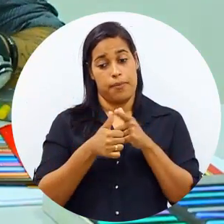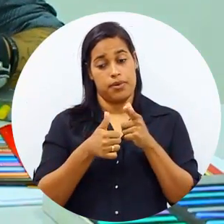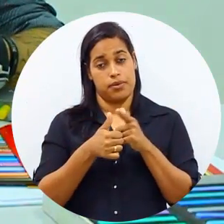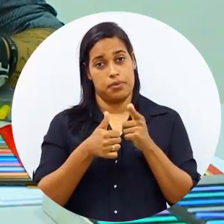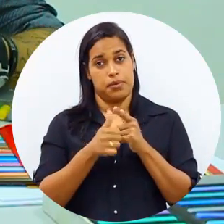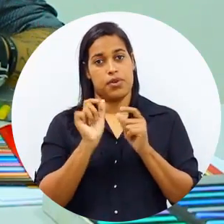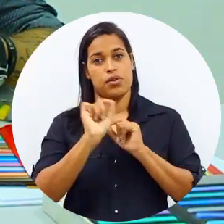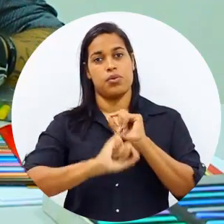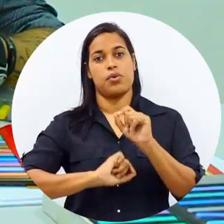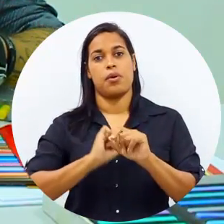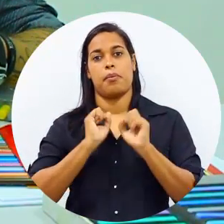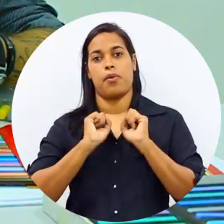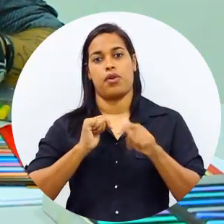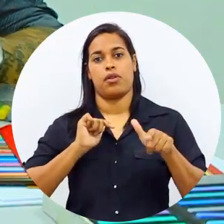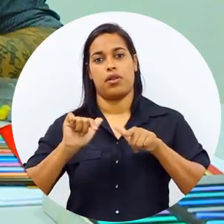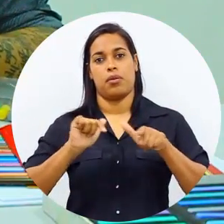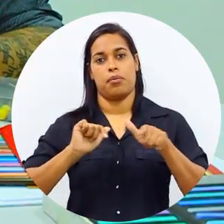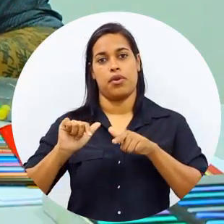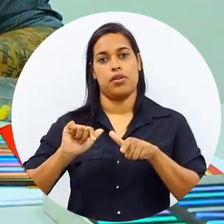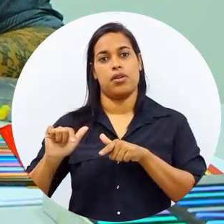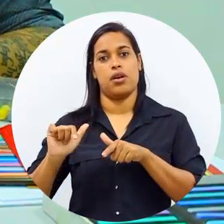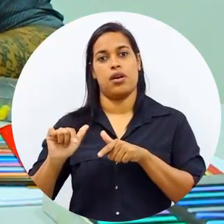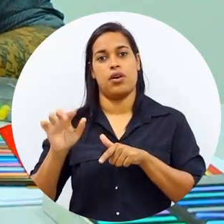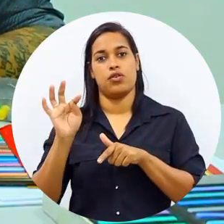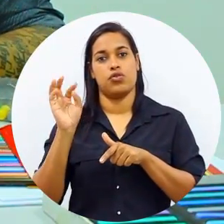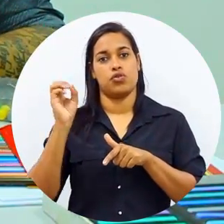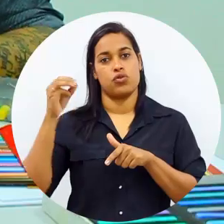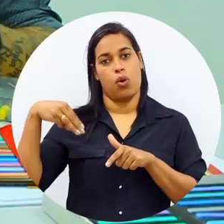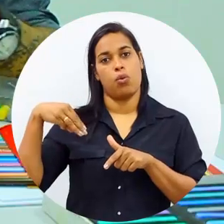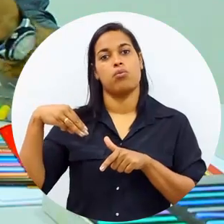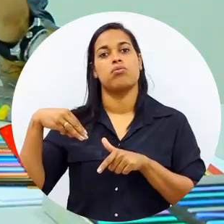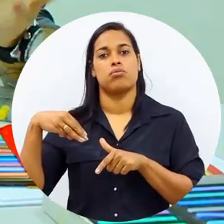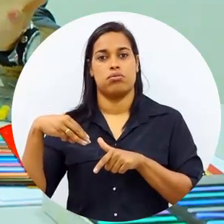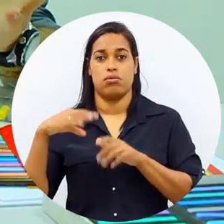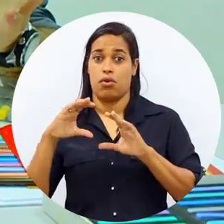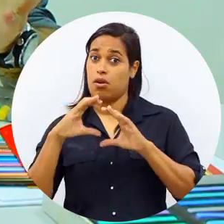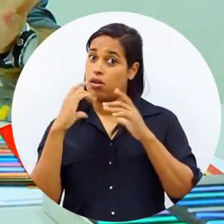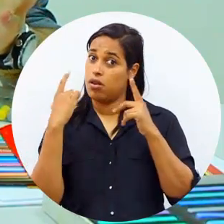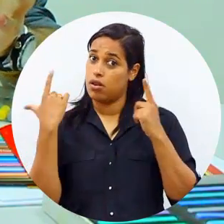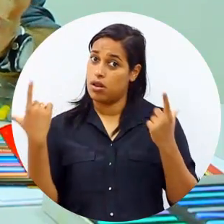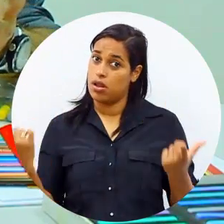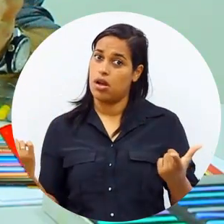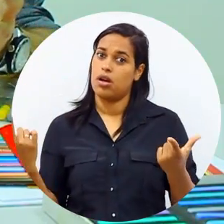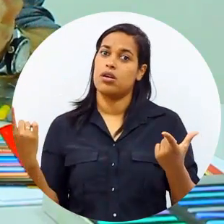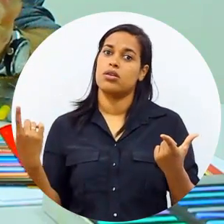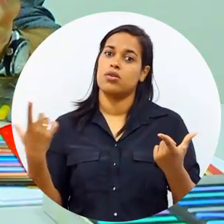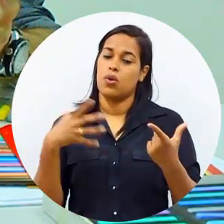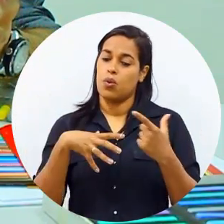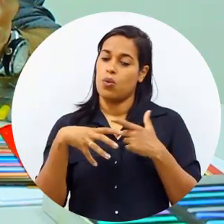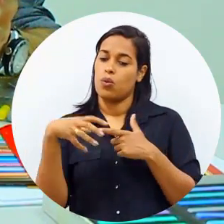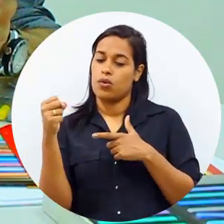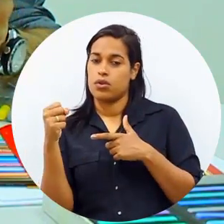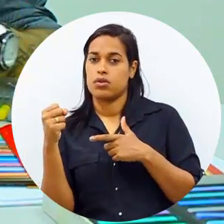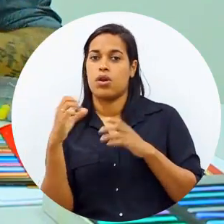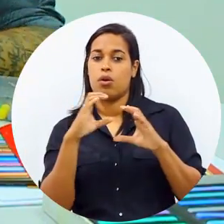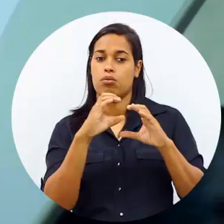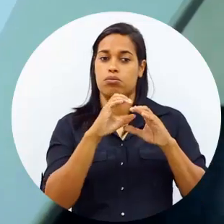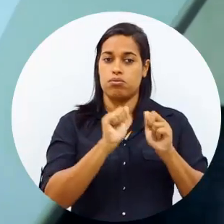O primeiro contraste que a gente pode trabalhar é com relação ao tom. Claro versus